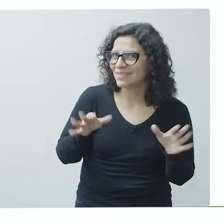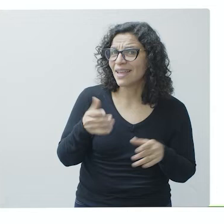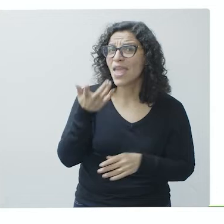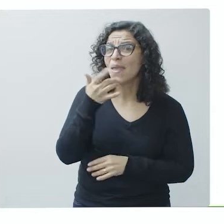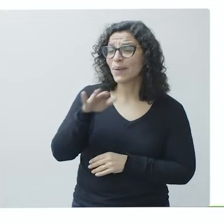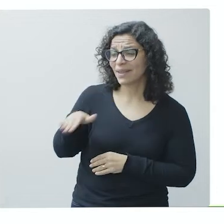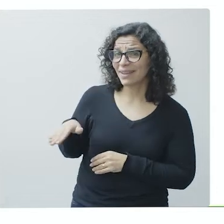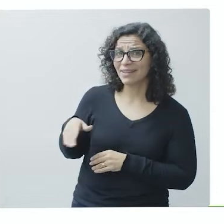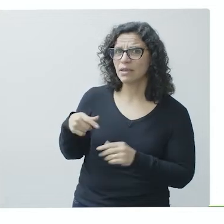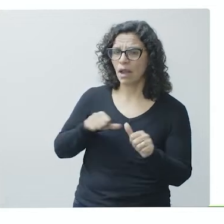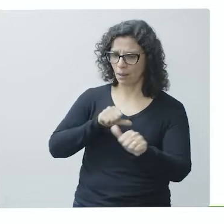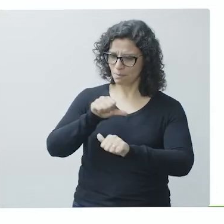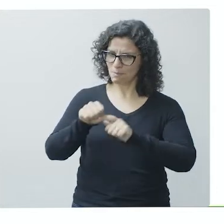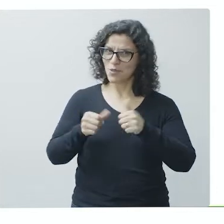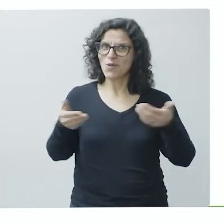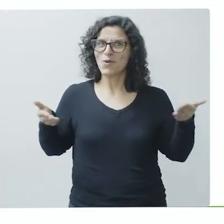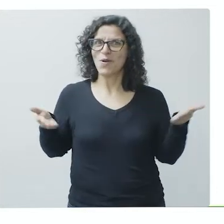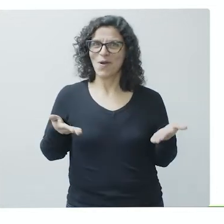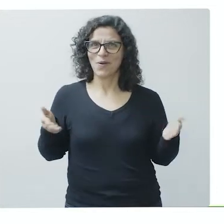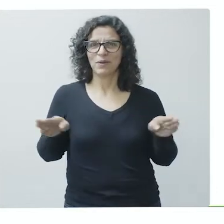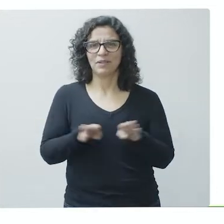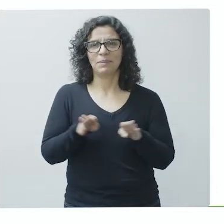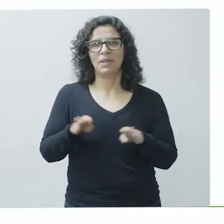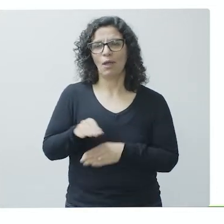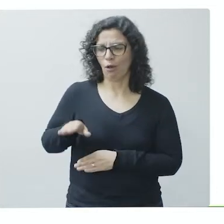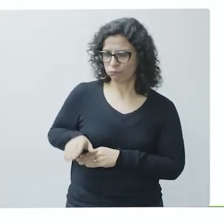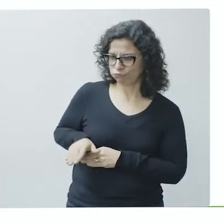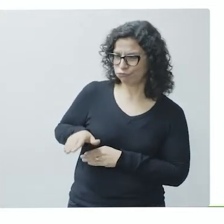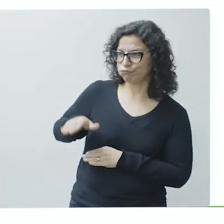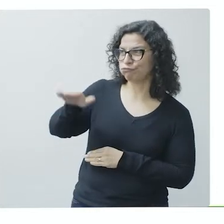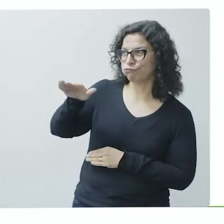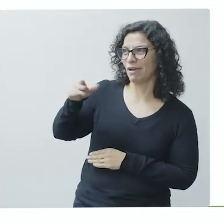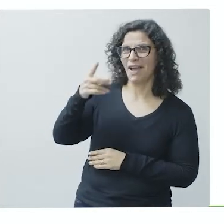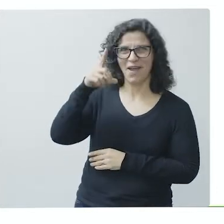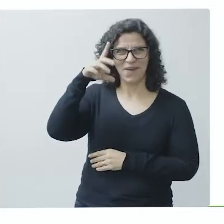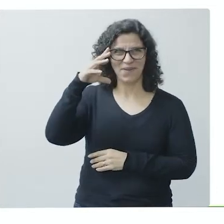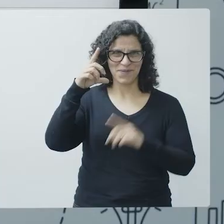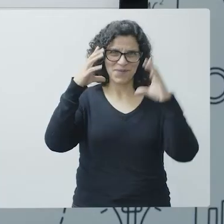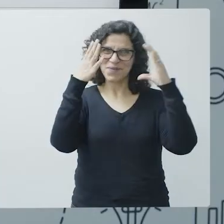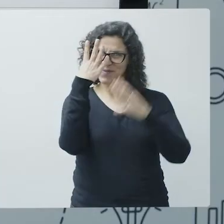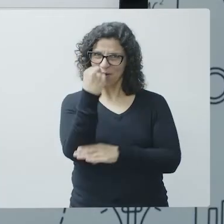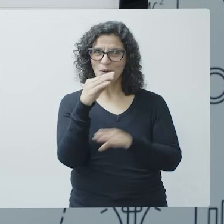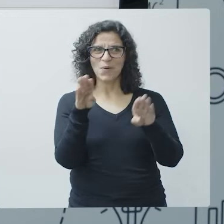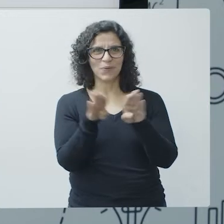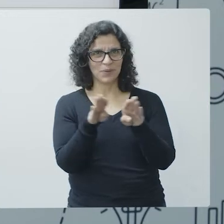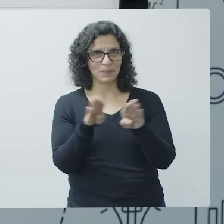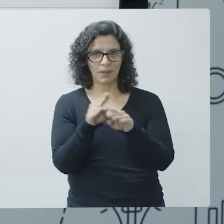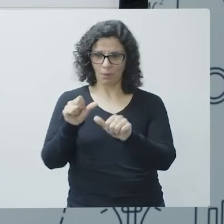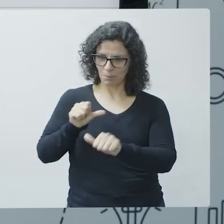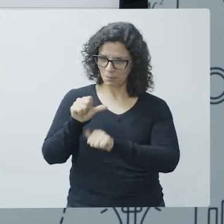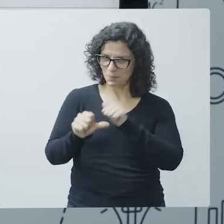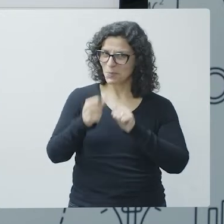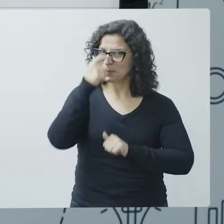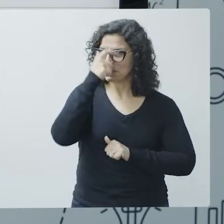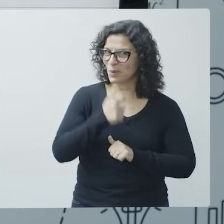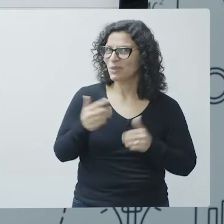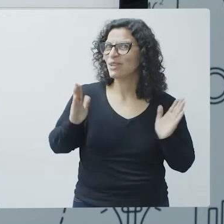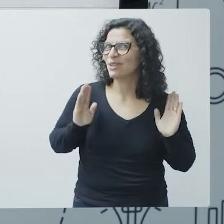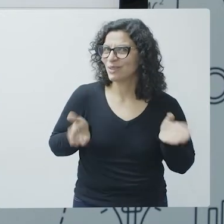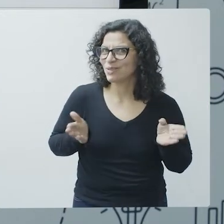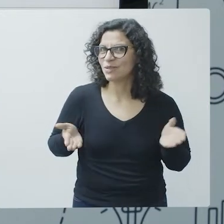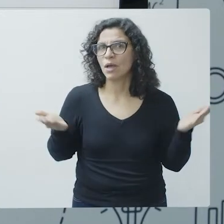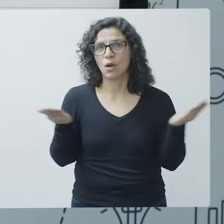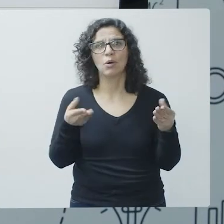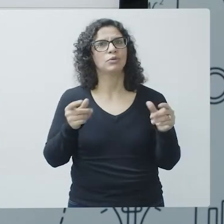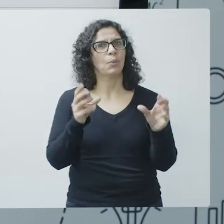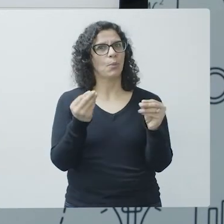mudança aconteceu nesse período, desde quando essa imagem aí foi tirada, desde quando essa foto foi tirada até os dias de hoje,